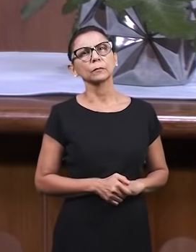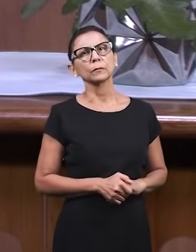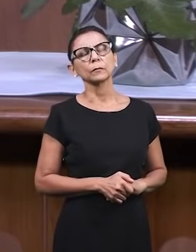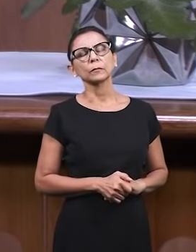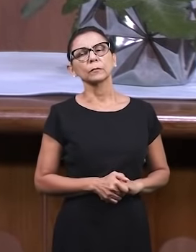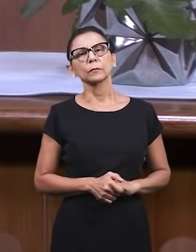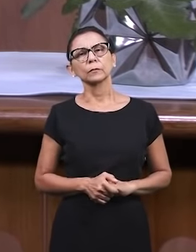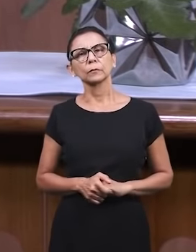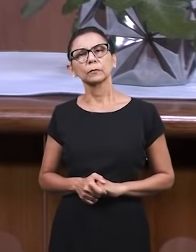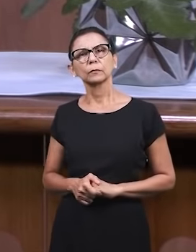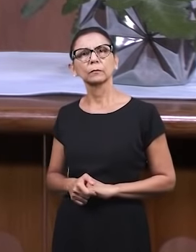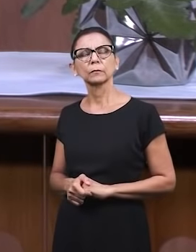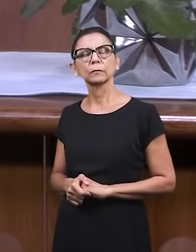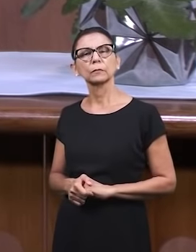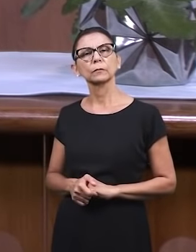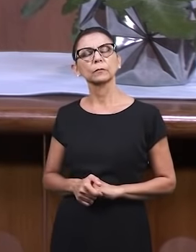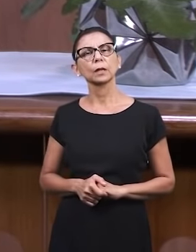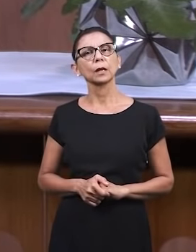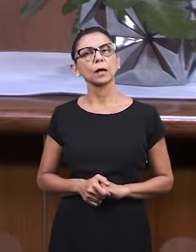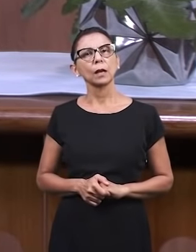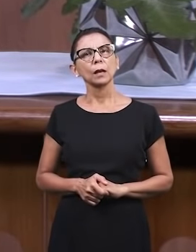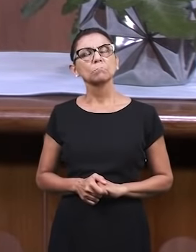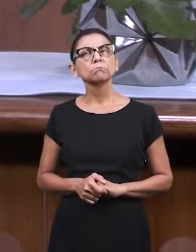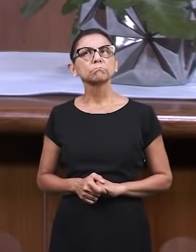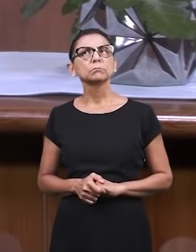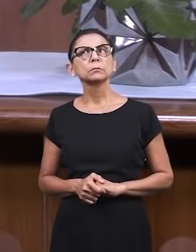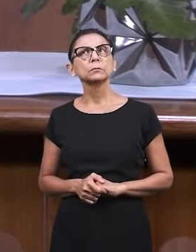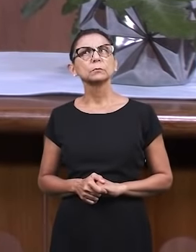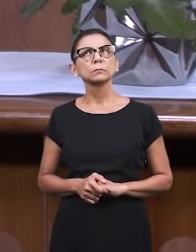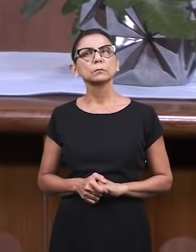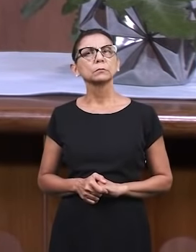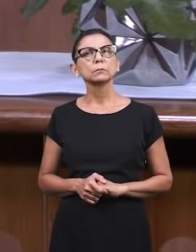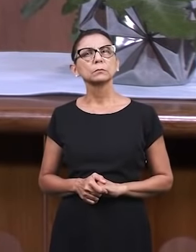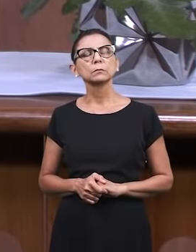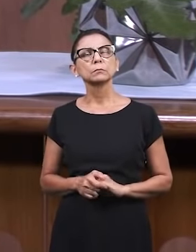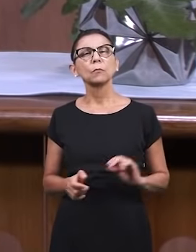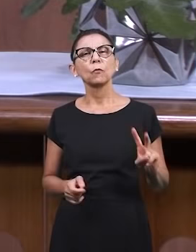seria o valor para a sua vida, para a vida deles.